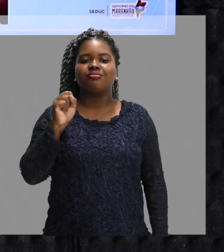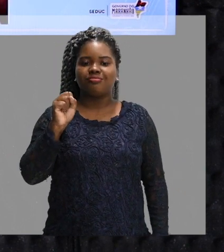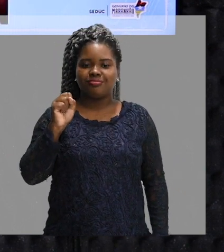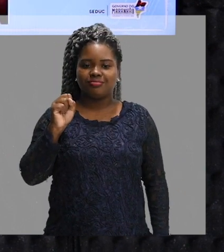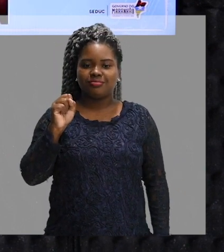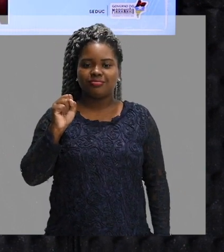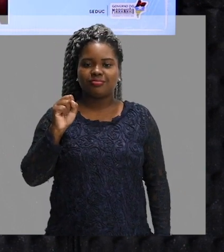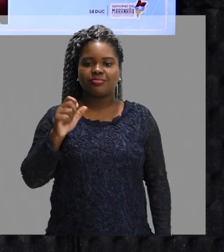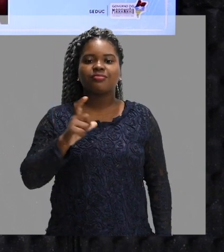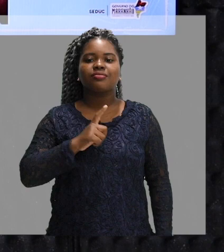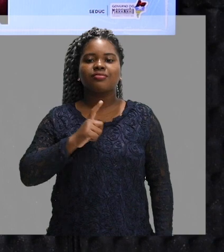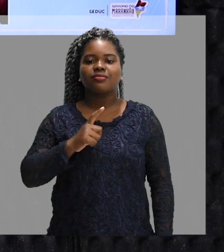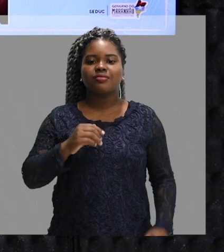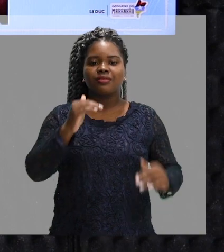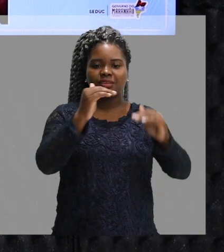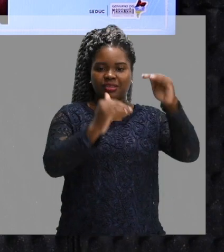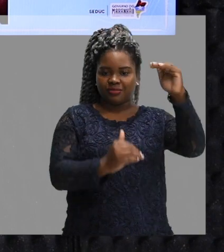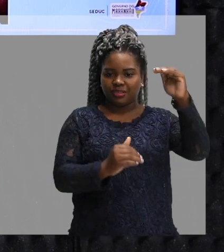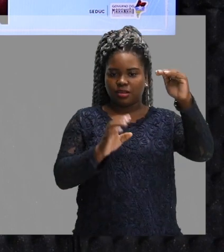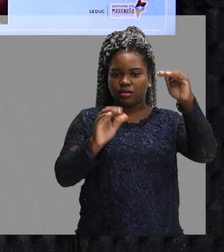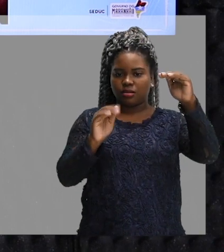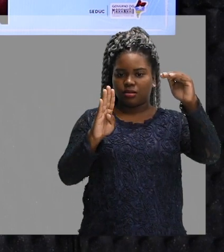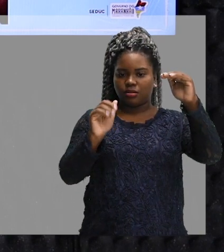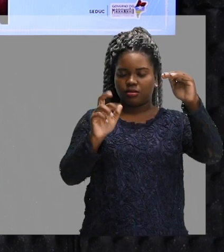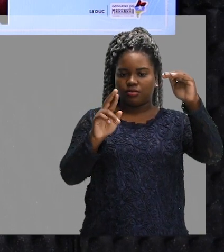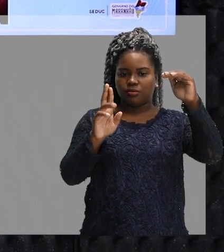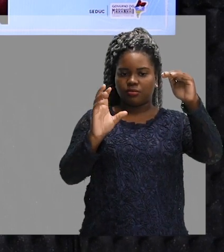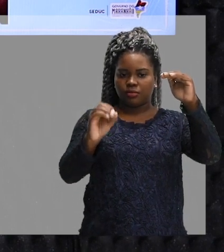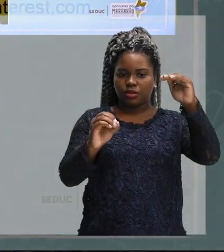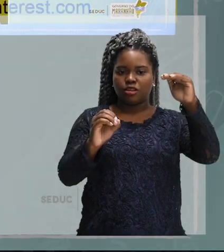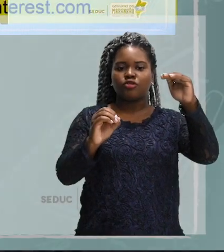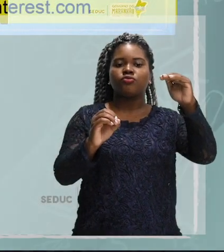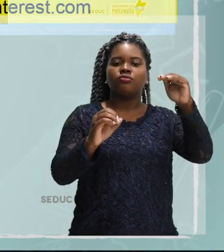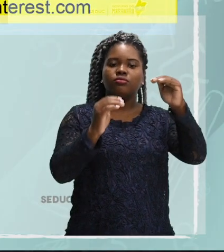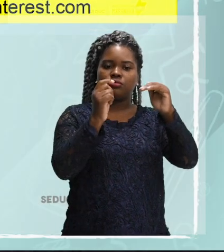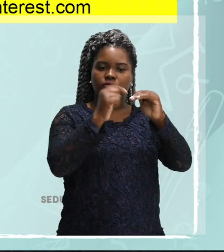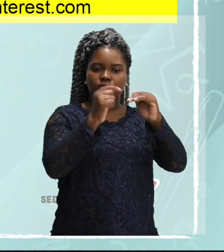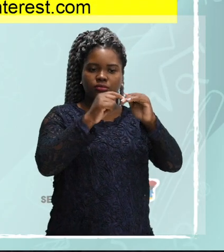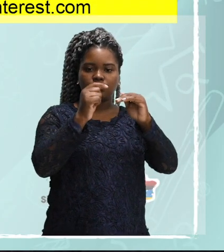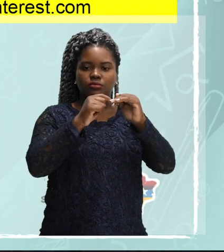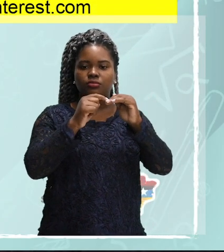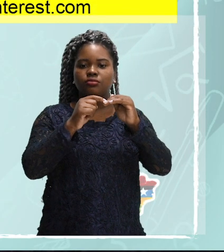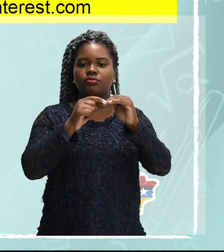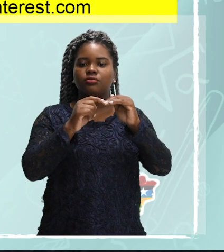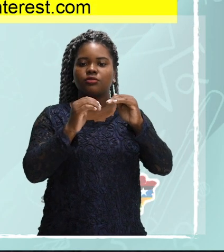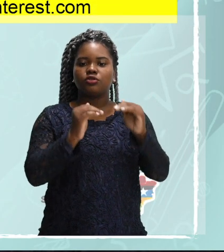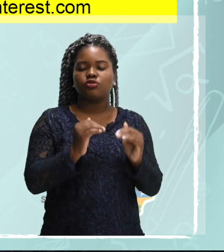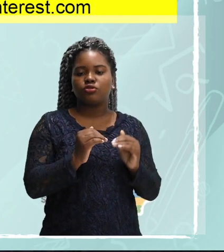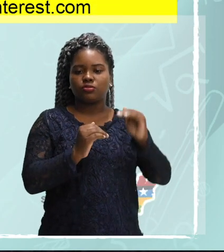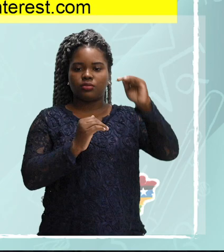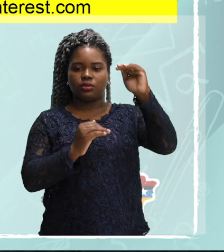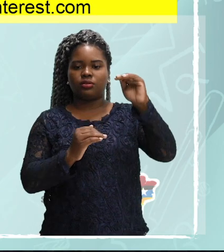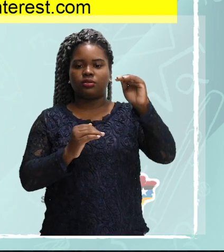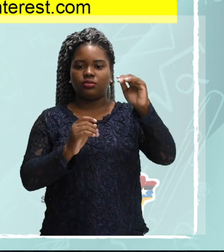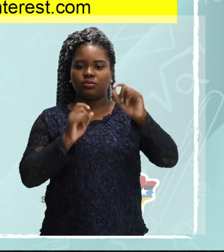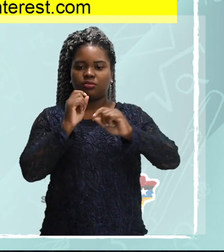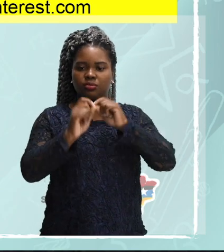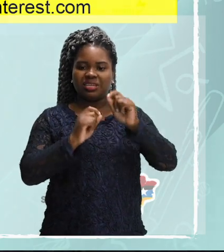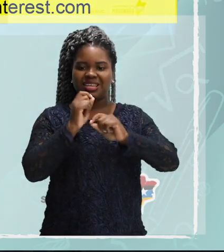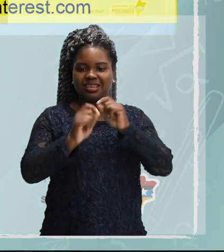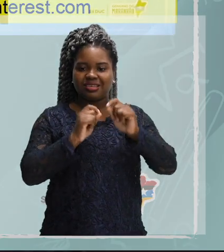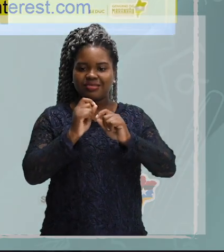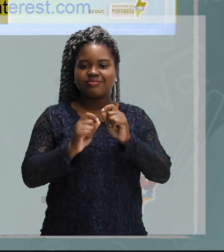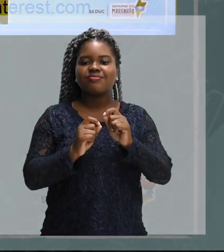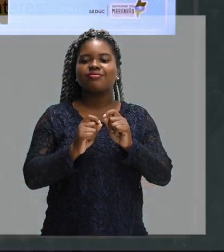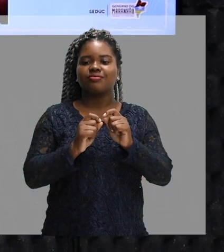for de uma classe inferior, né, ela é de barro, né, e argila. Estátuas de